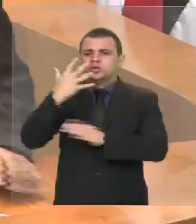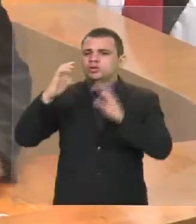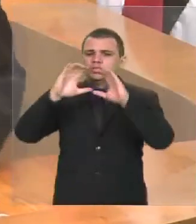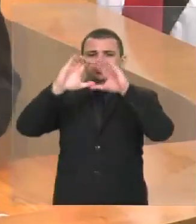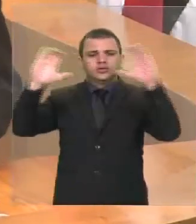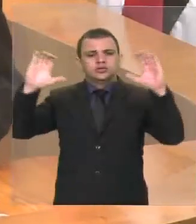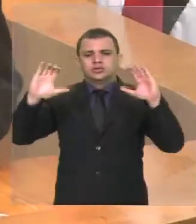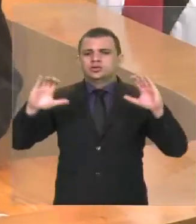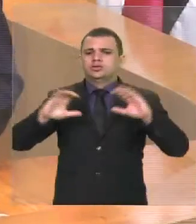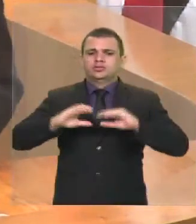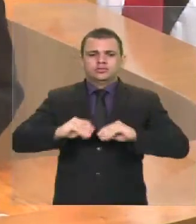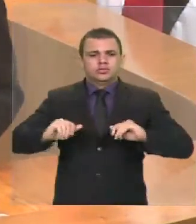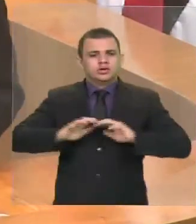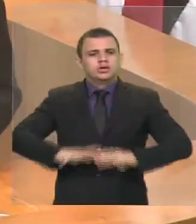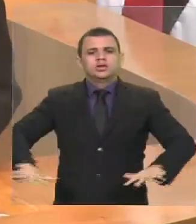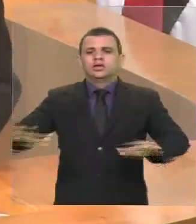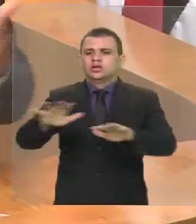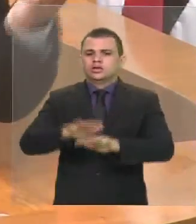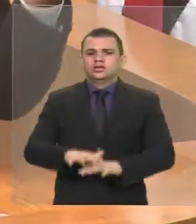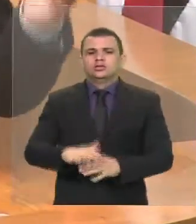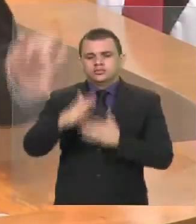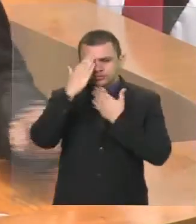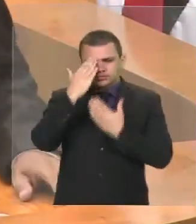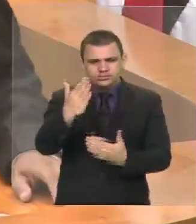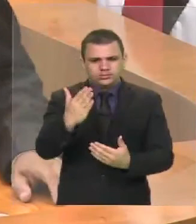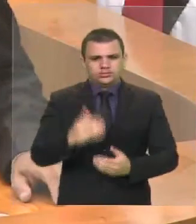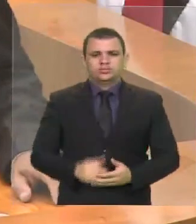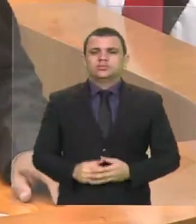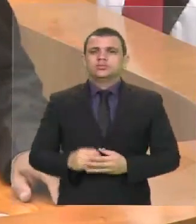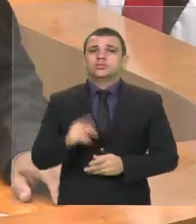São Luís, o meu muito obrigado. Que Deus